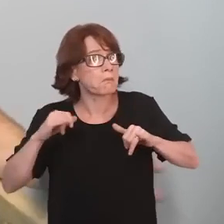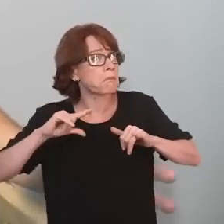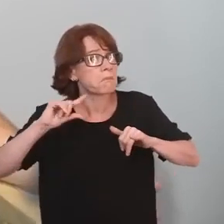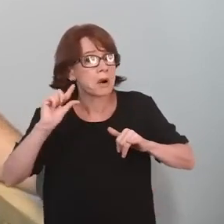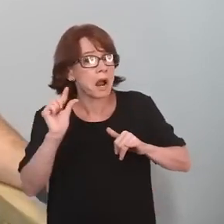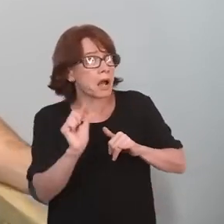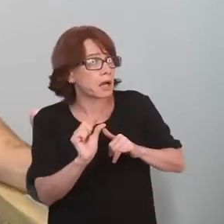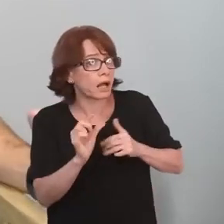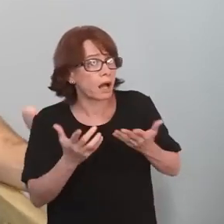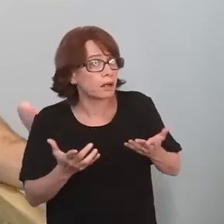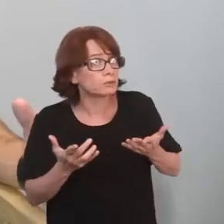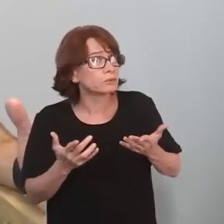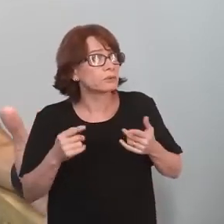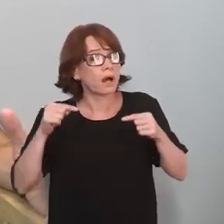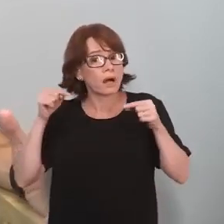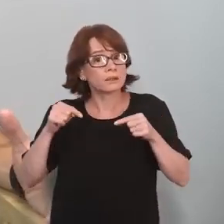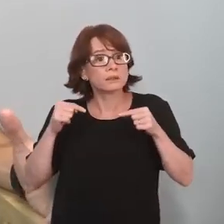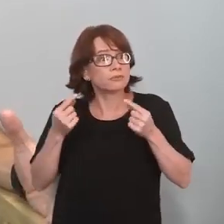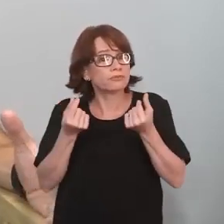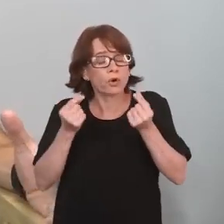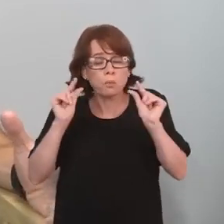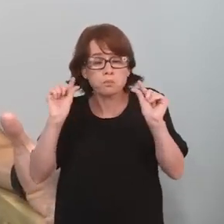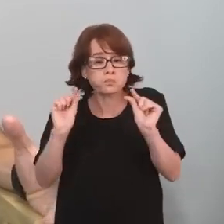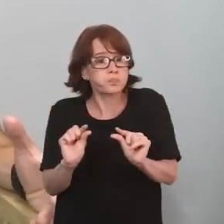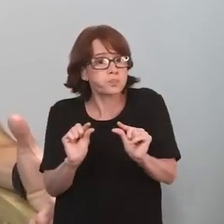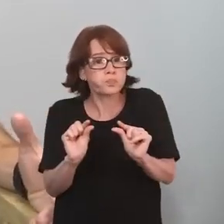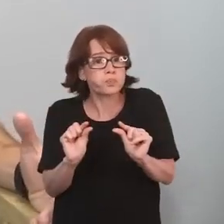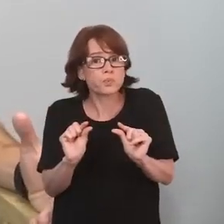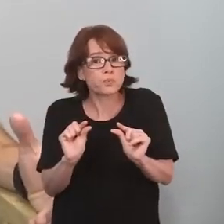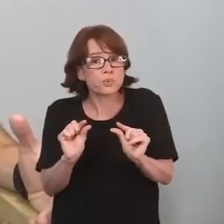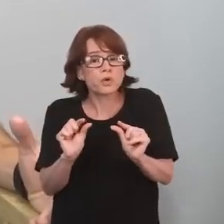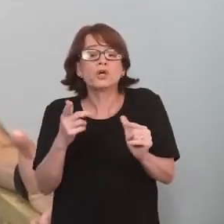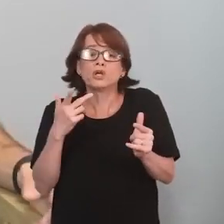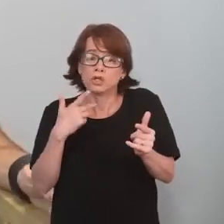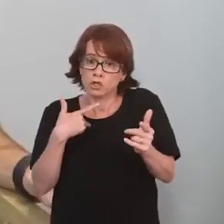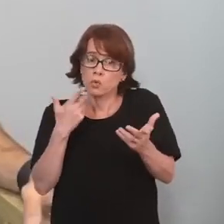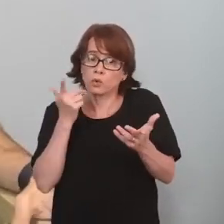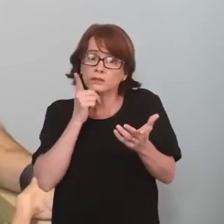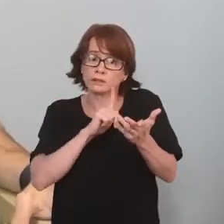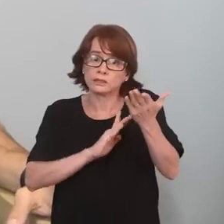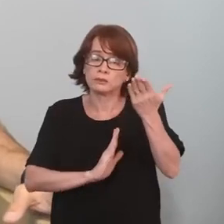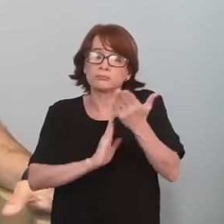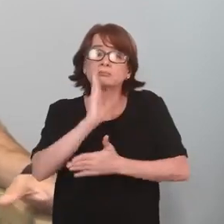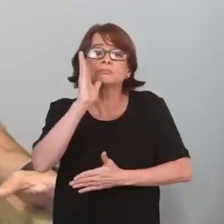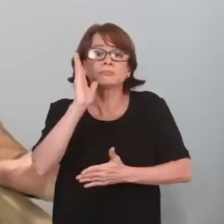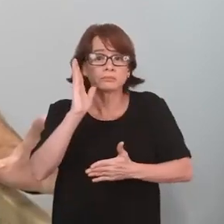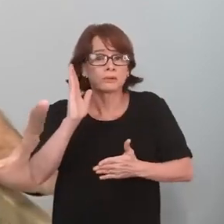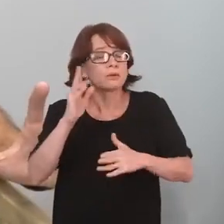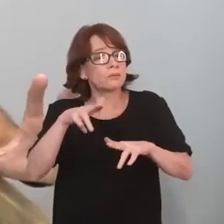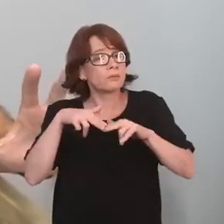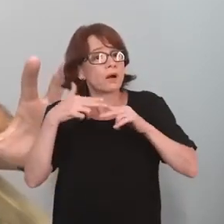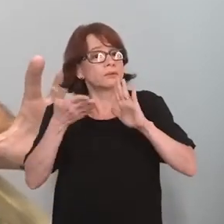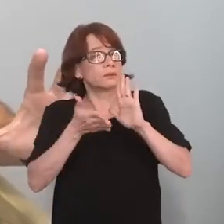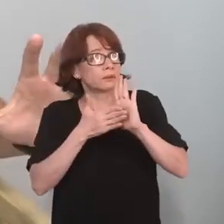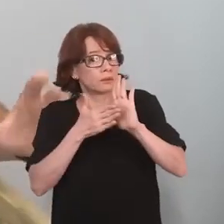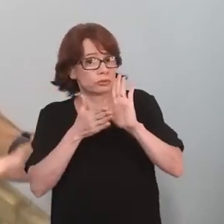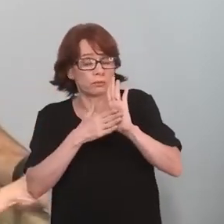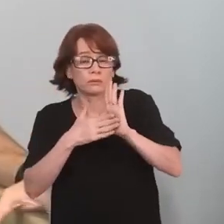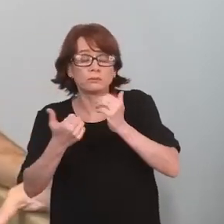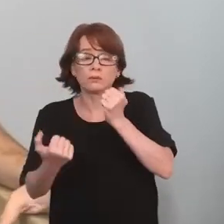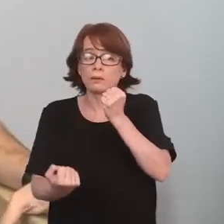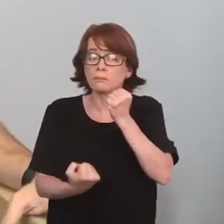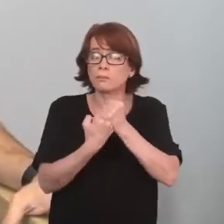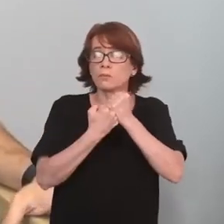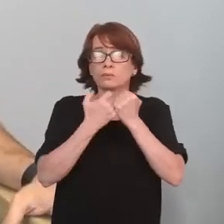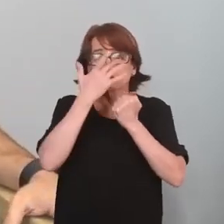no nosso contexto político eleitoral é muito baixo. E saí vencedor também por causa das pautas e do apoio de quem